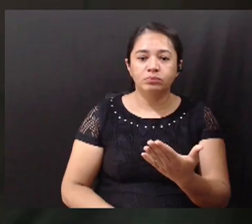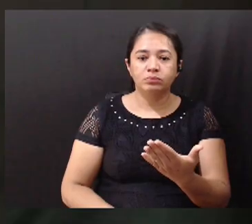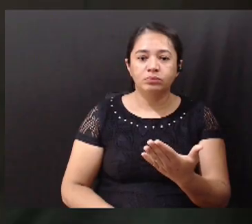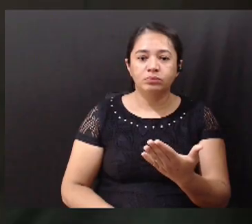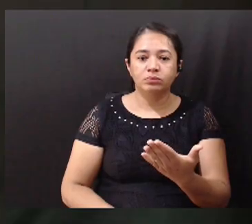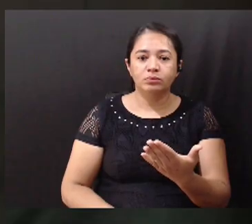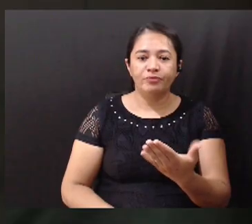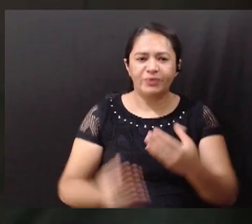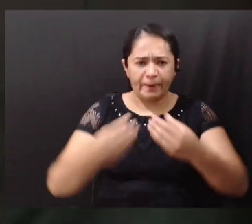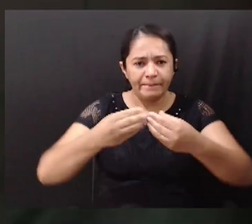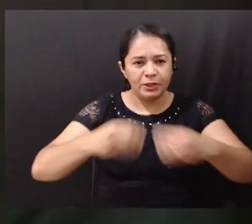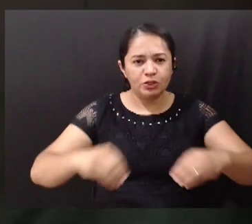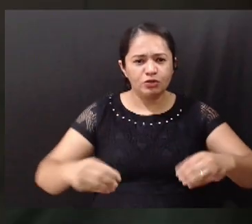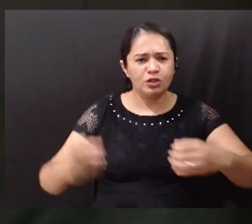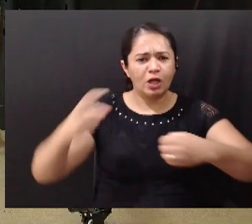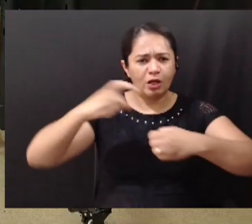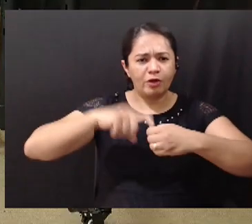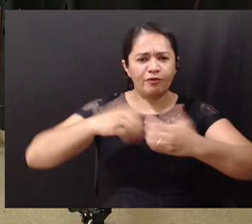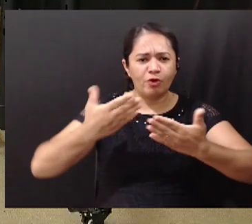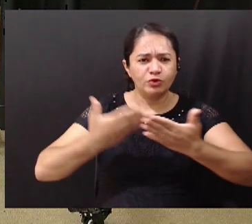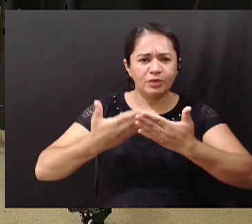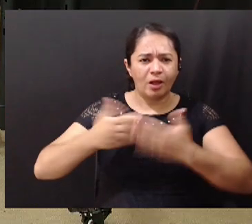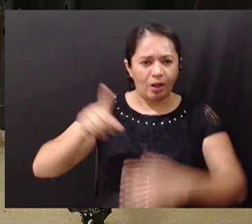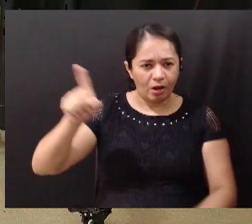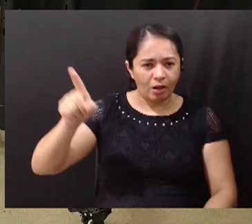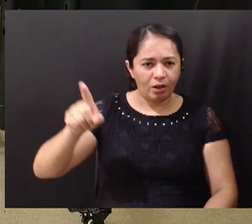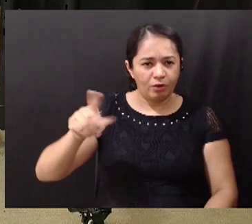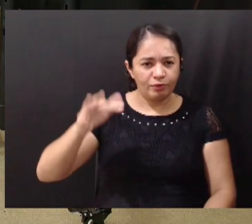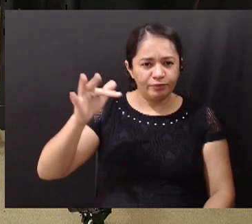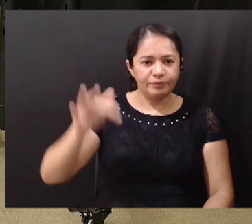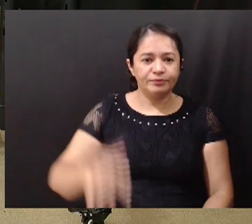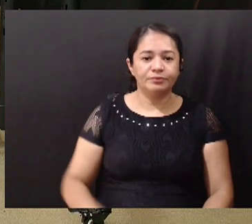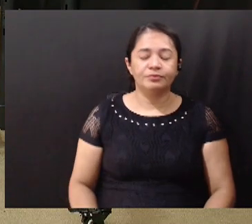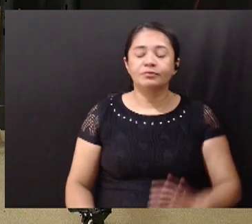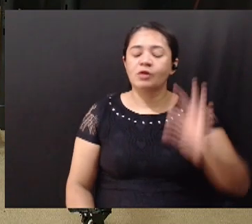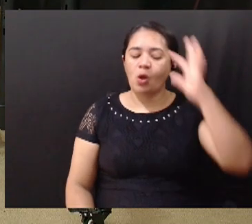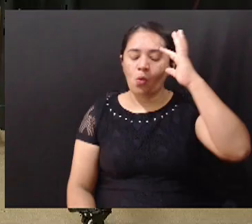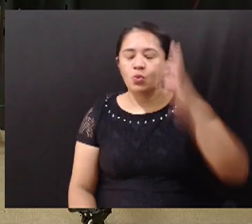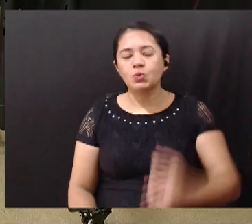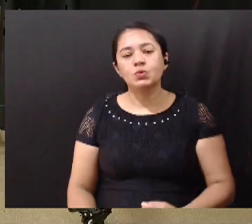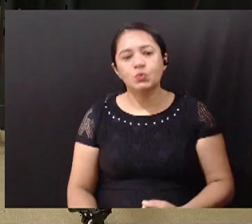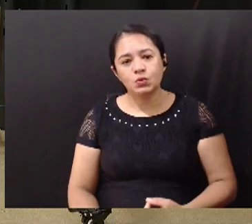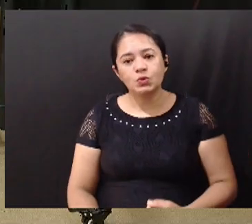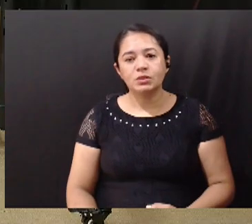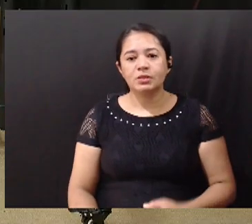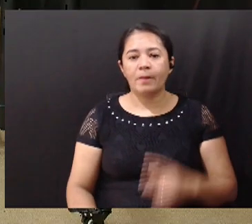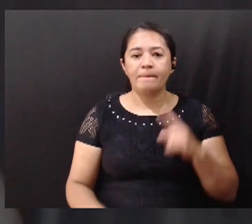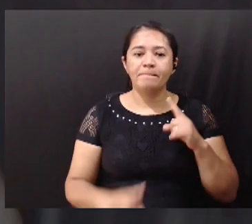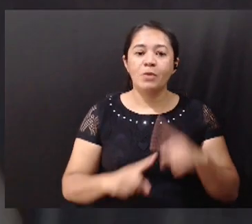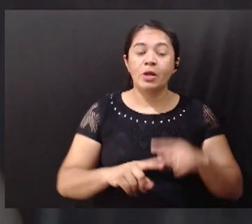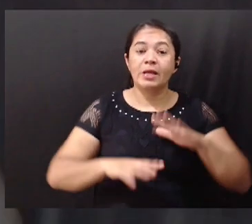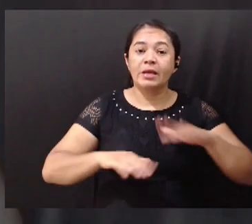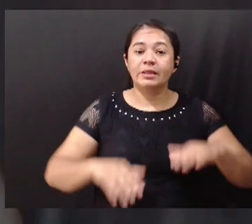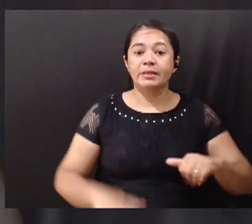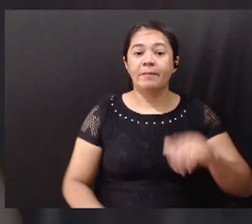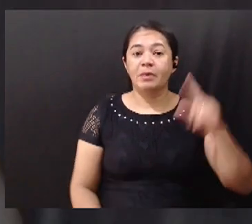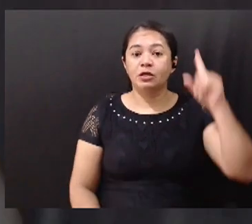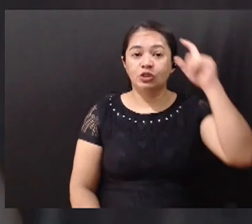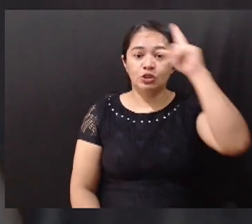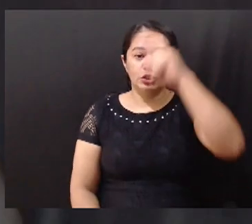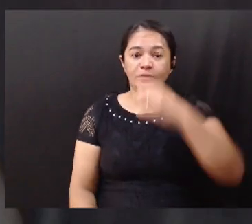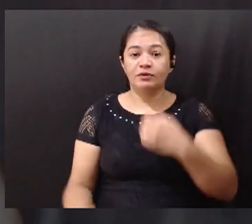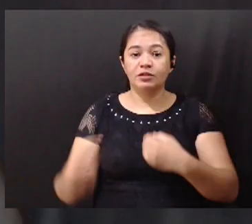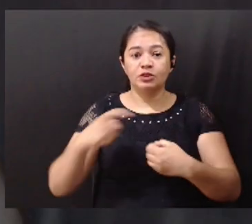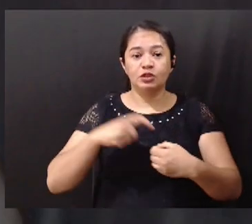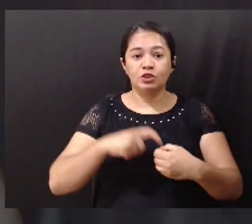afetar o retorno lá na volta às aulas, Vanessa? Sem dúvida. Vai, né? A criança, ela vai ter mais dificuldade em